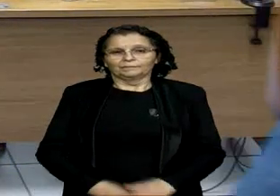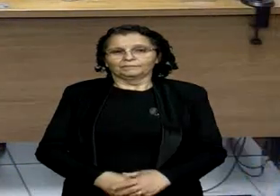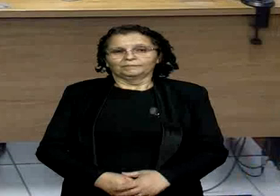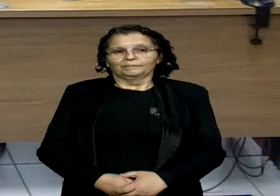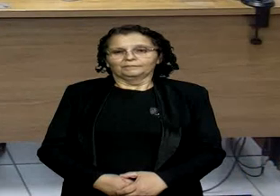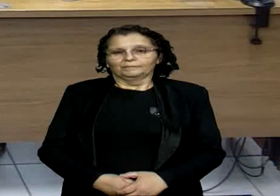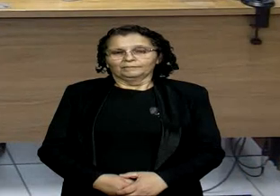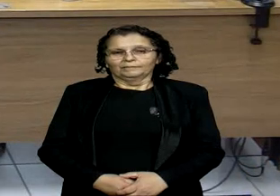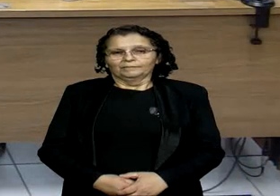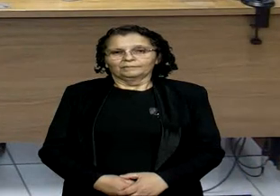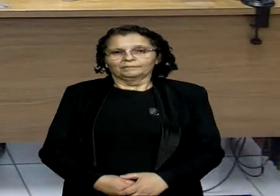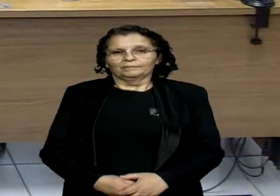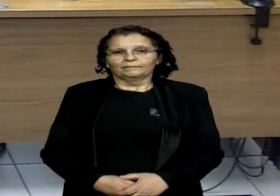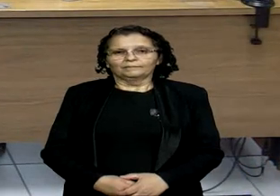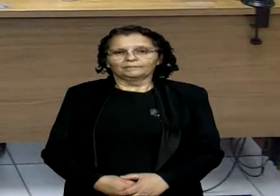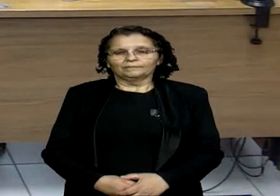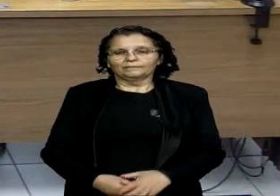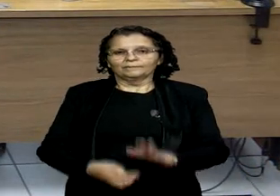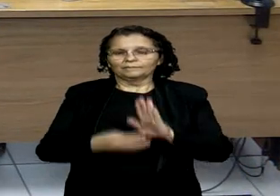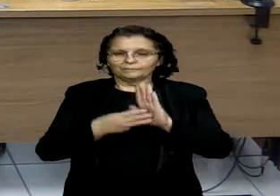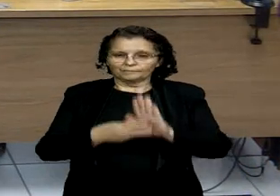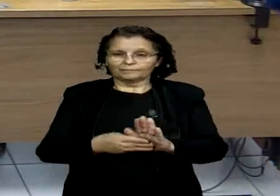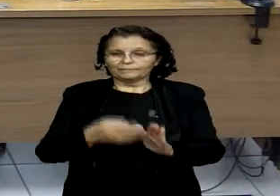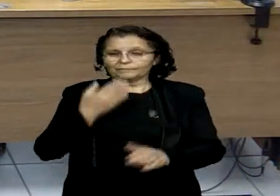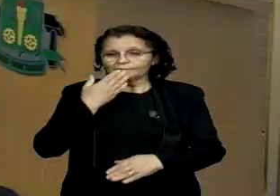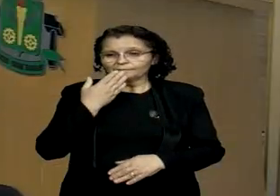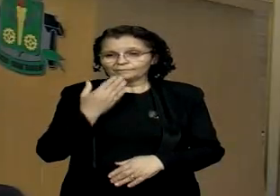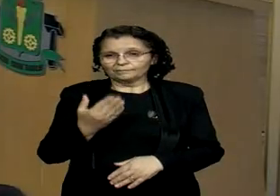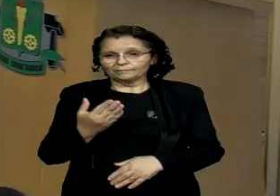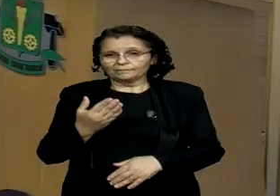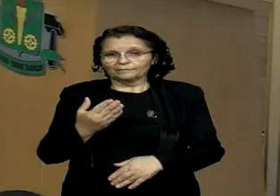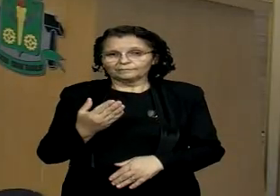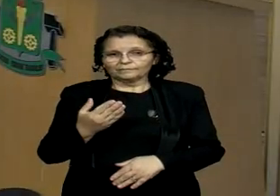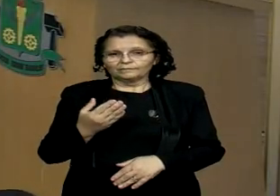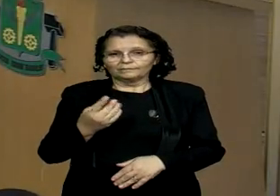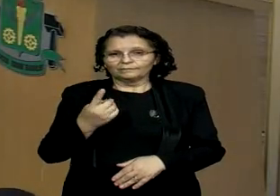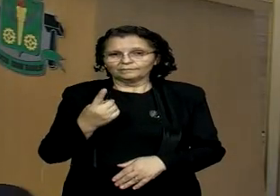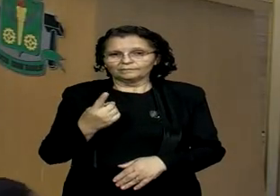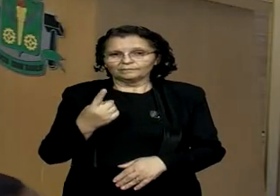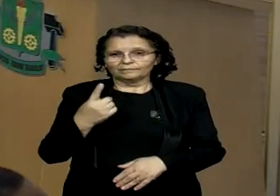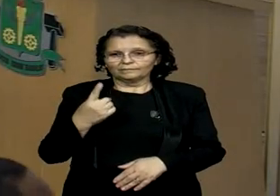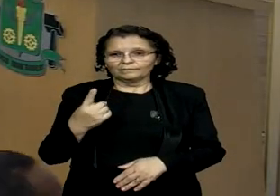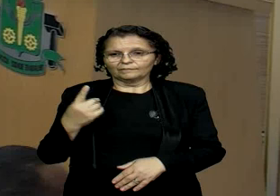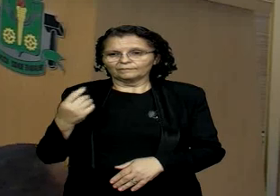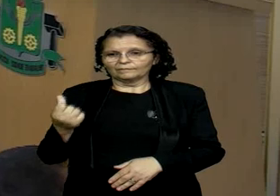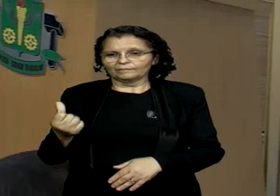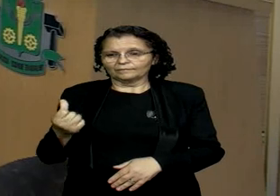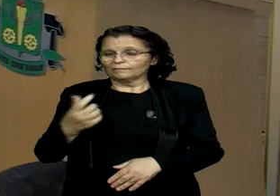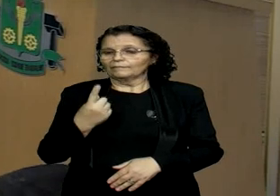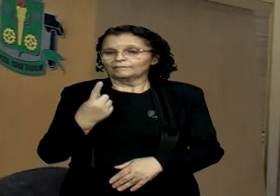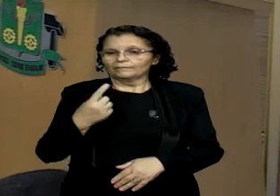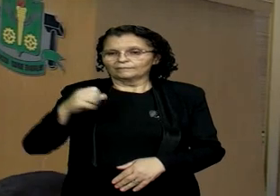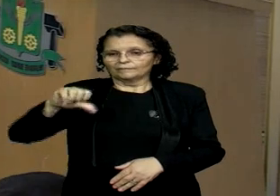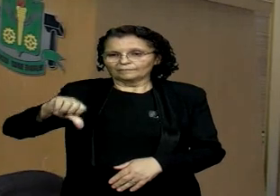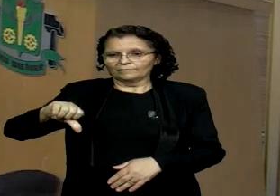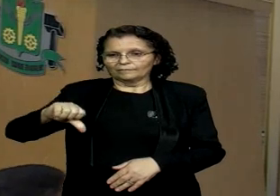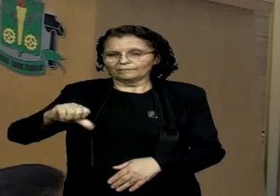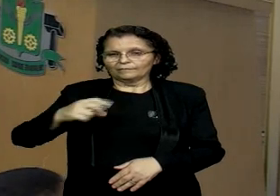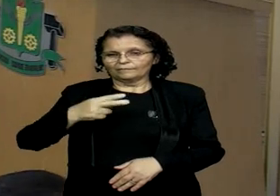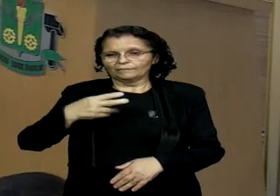Na sétima, agora é a oitava. Moção de apelo número 119,